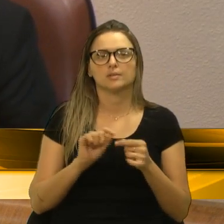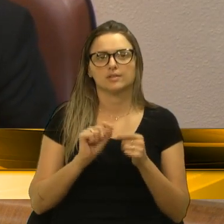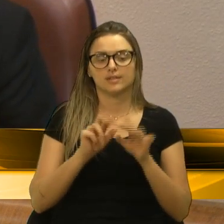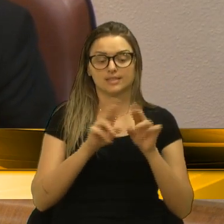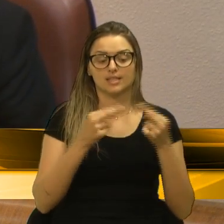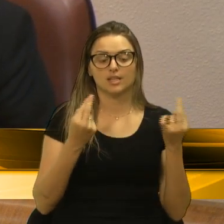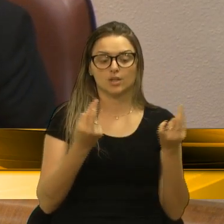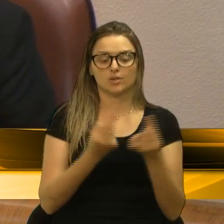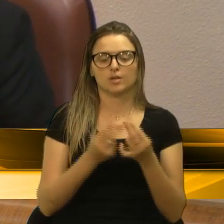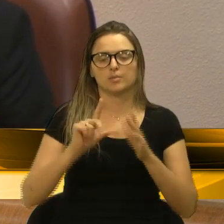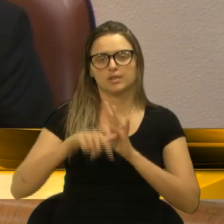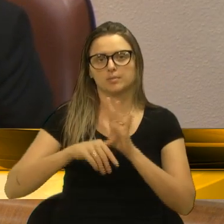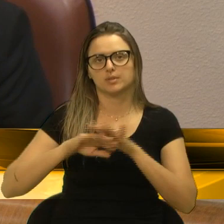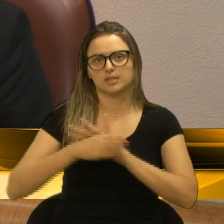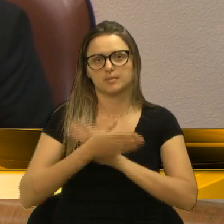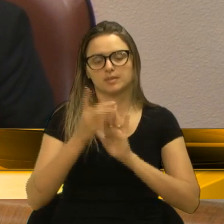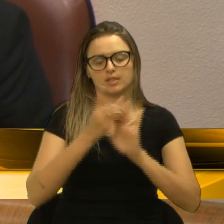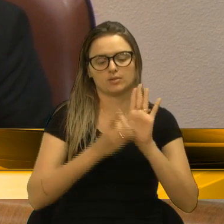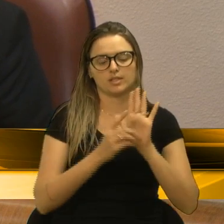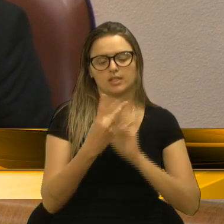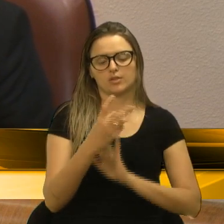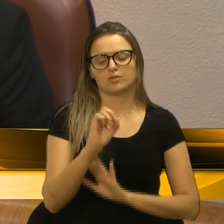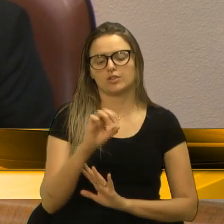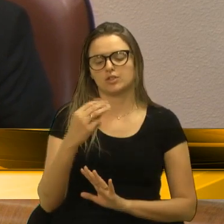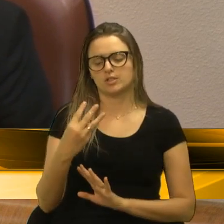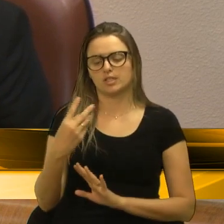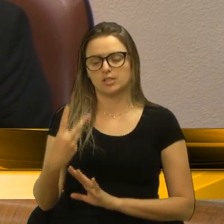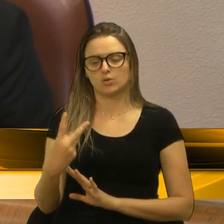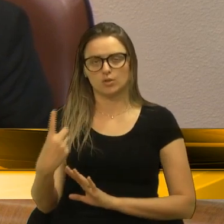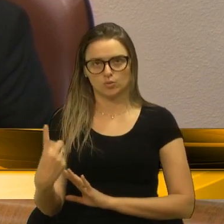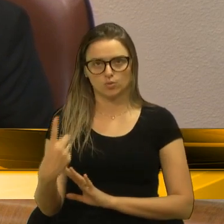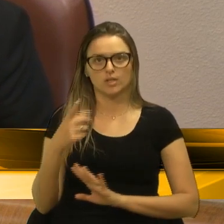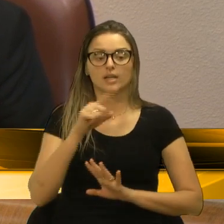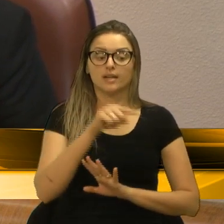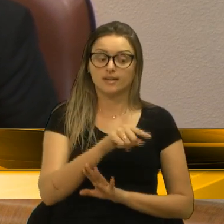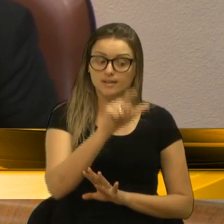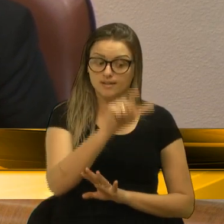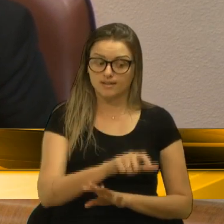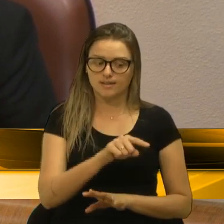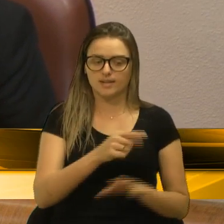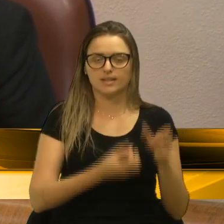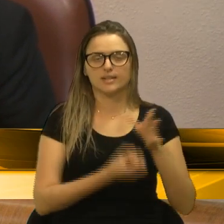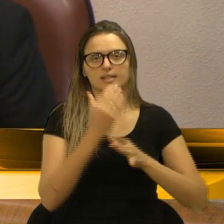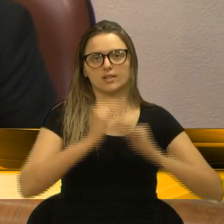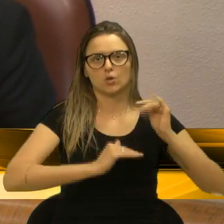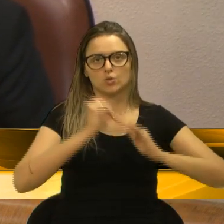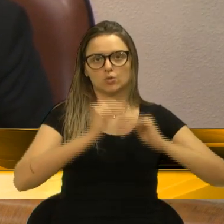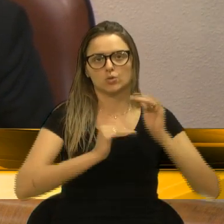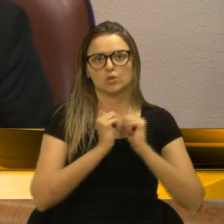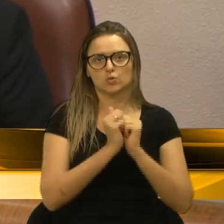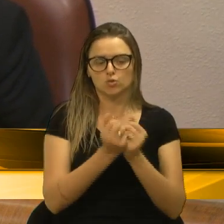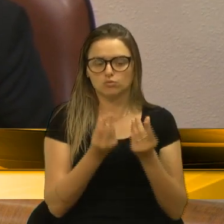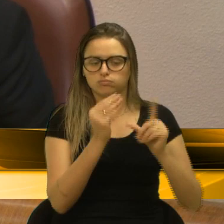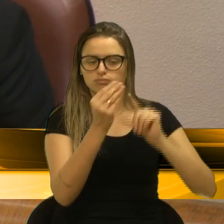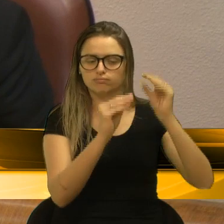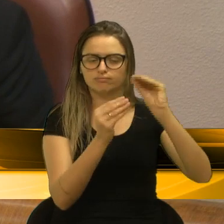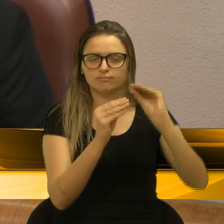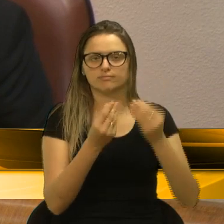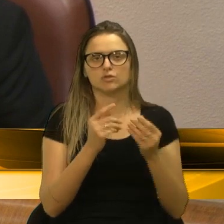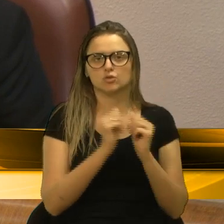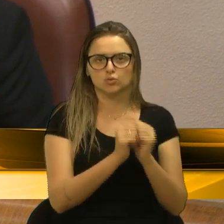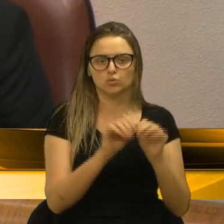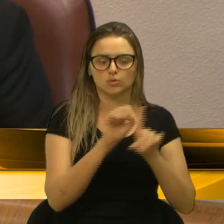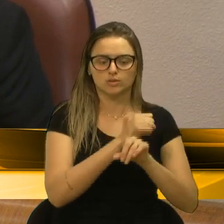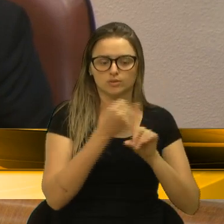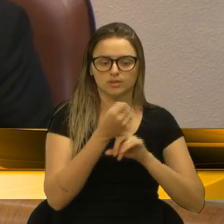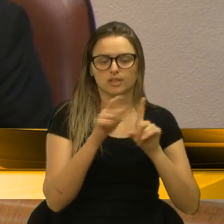para adequação do Decreto Municipal 20.381 e que ele teria sido construído em conjunto com entidades e município. Disse ainda que não